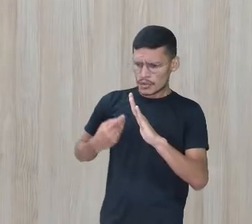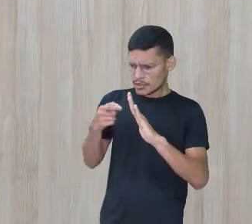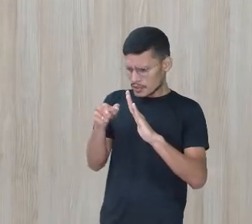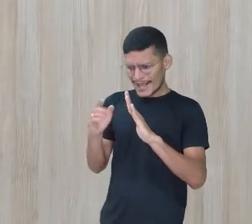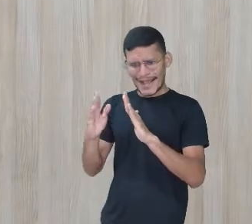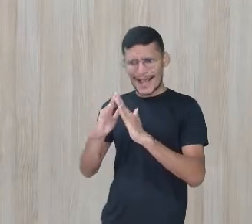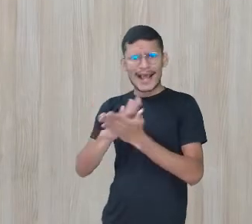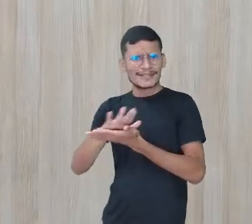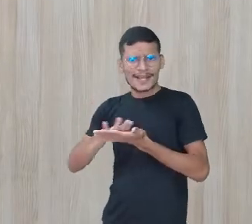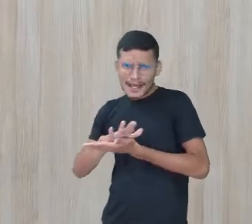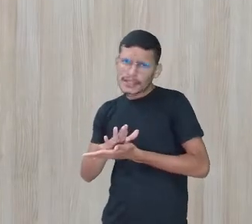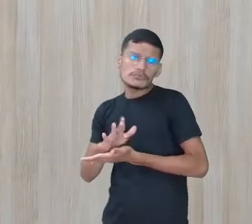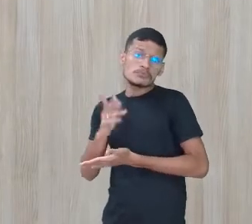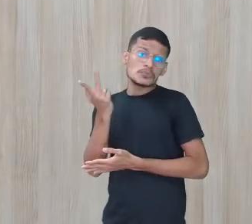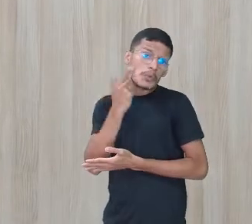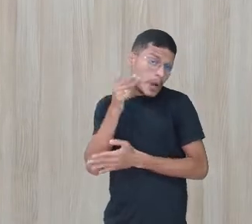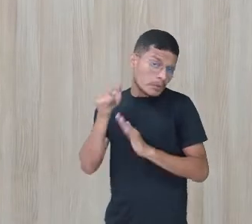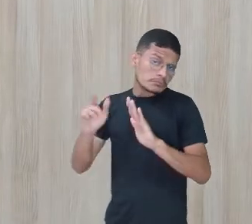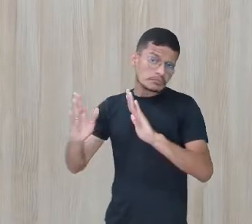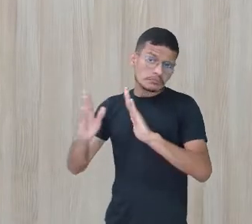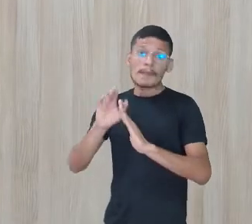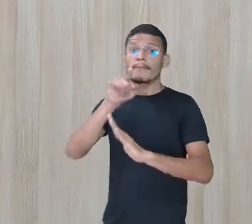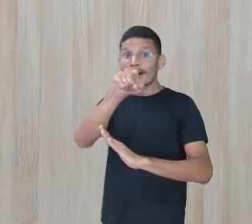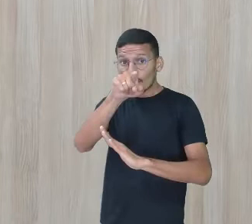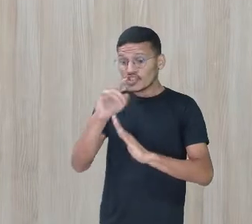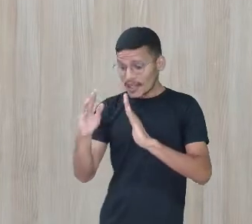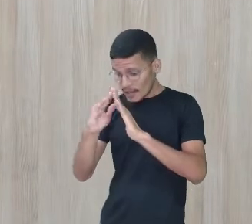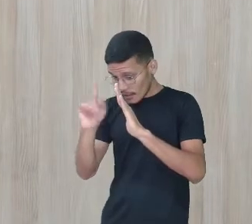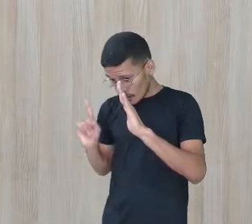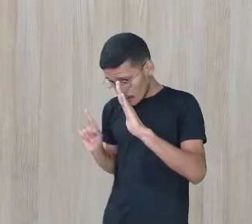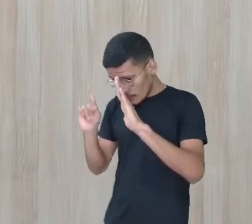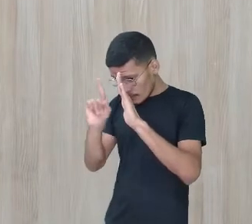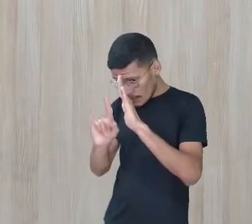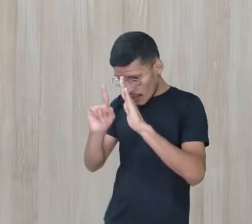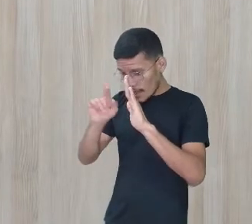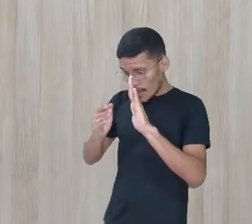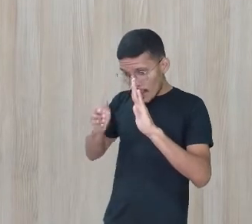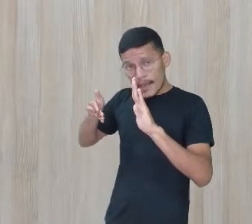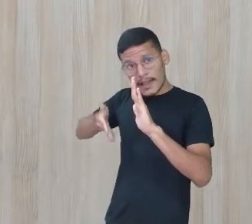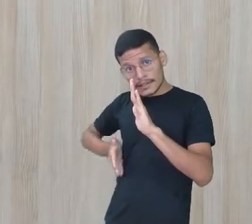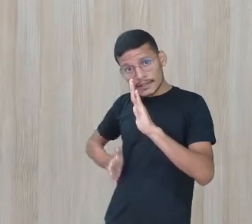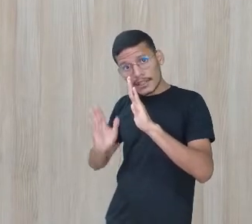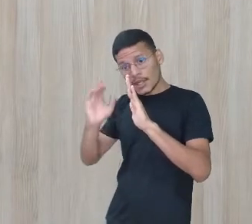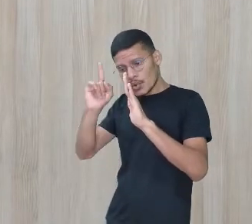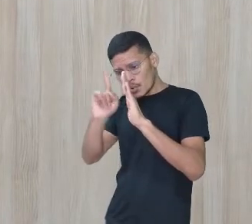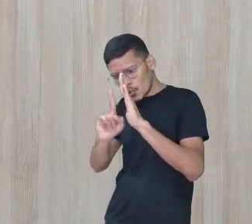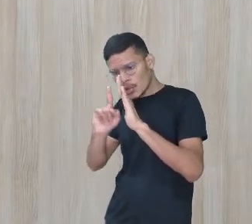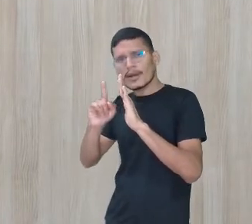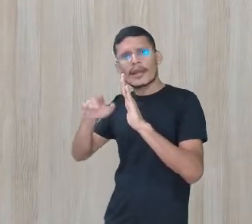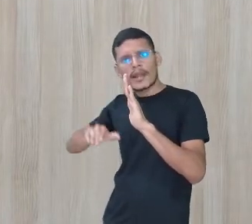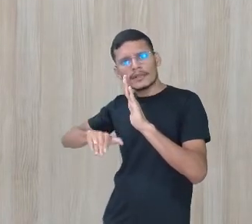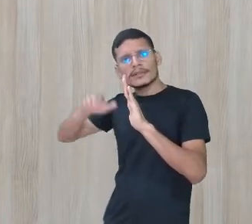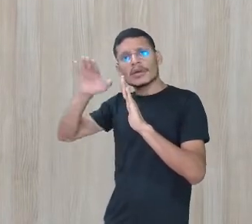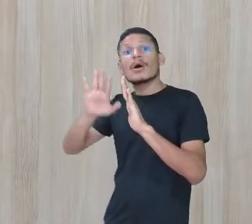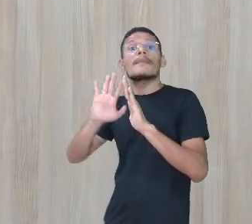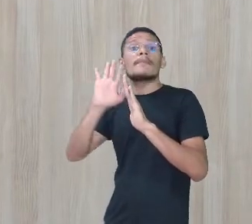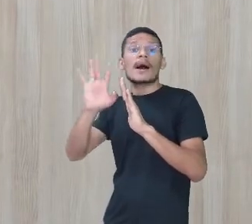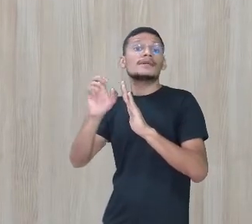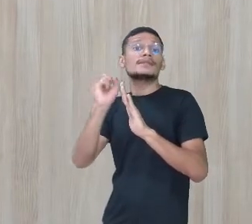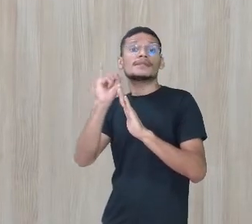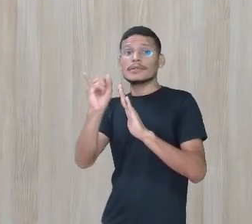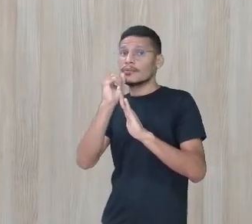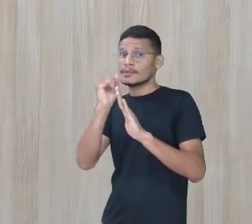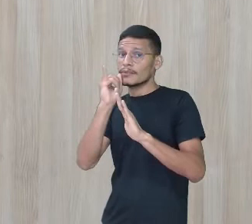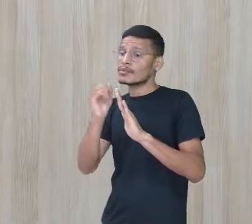comum. Mas imagine você, né, cresceu naquela casa, e aí ou você ainda estando nela, ou quando você passa